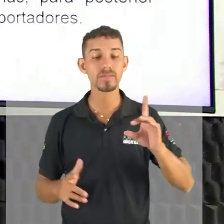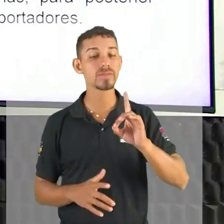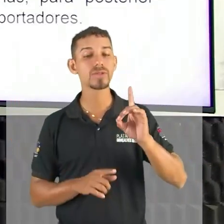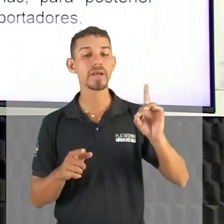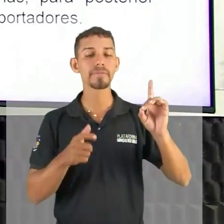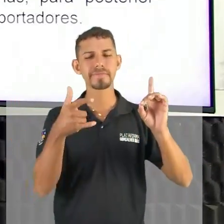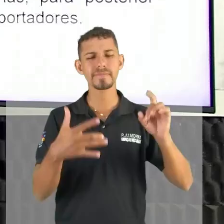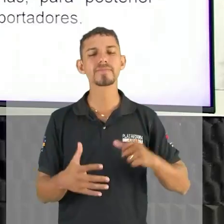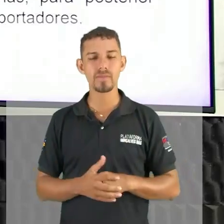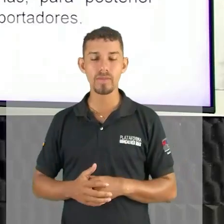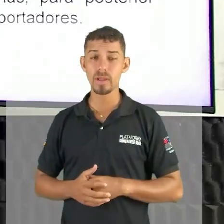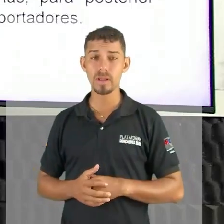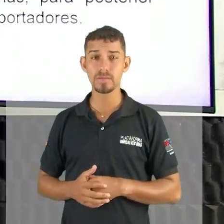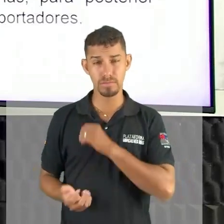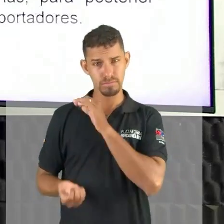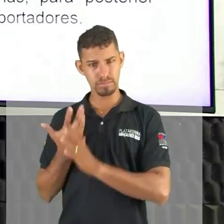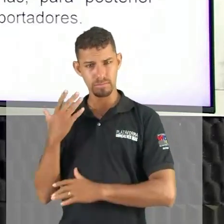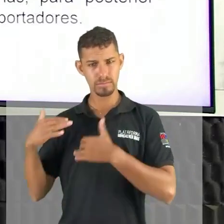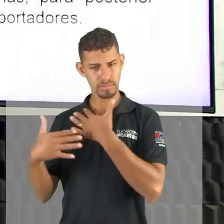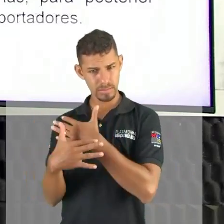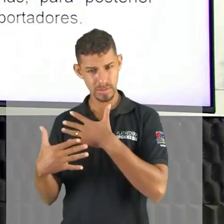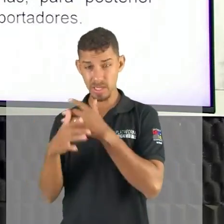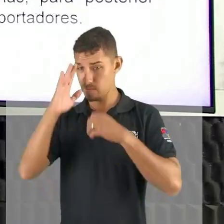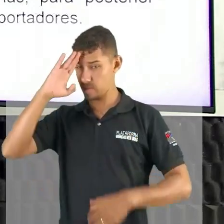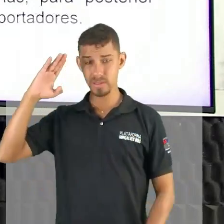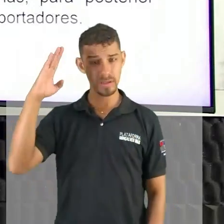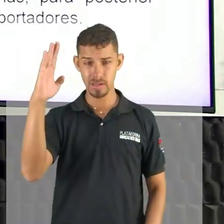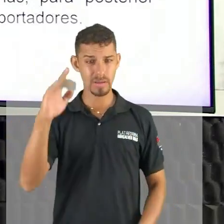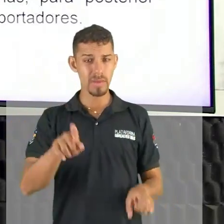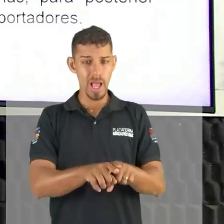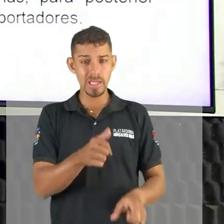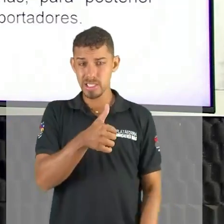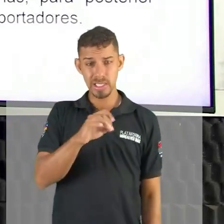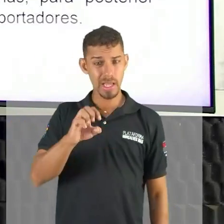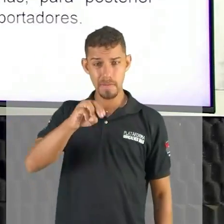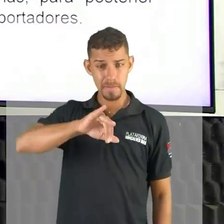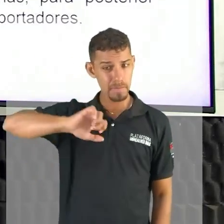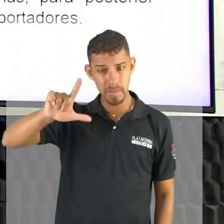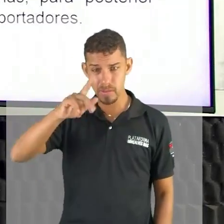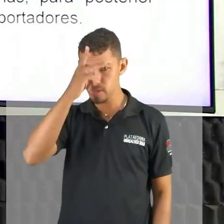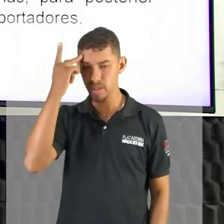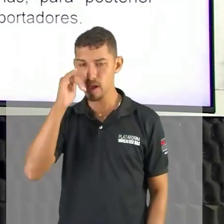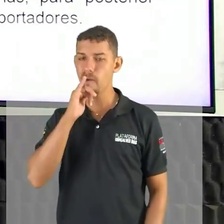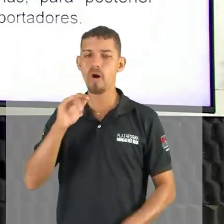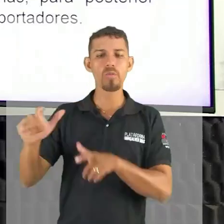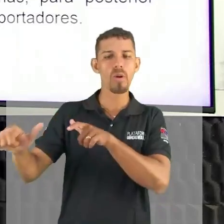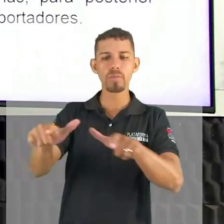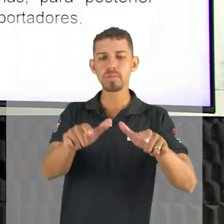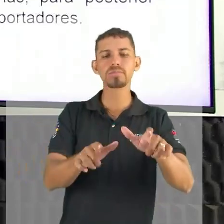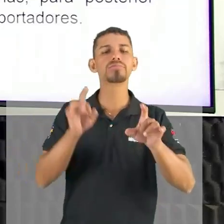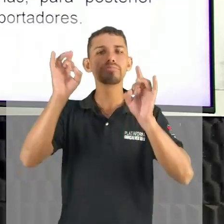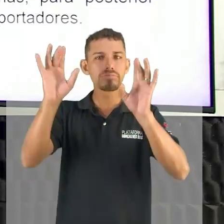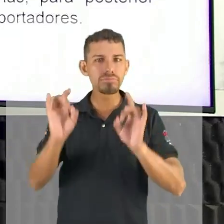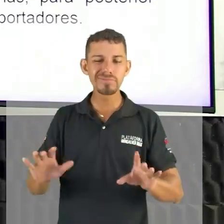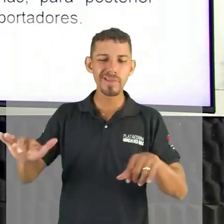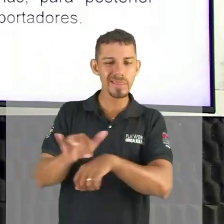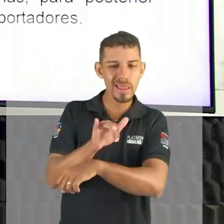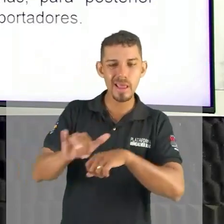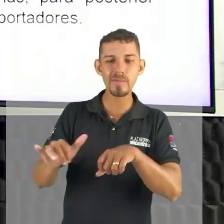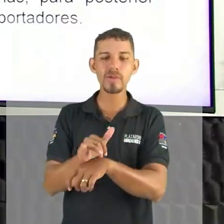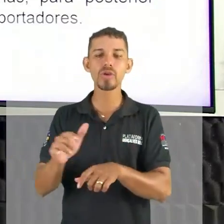D. Criar nas cidades, especialmente naquelas com mais de 100 mil habitantes, pontos estratégicos de coleta de